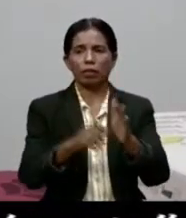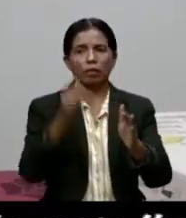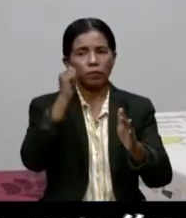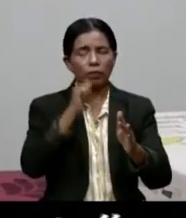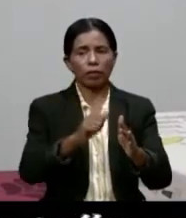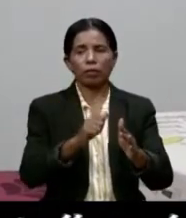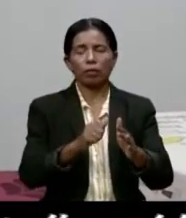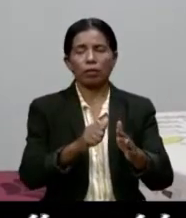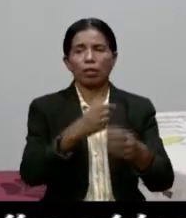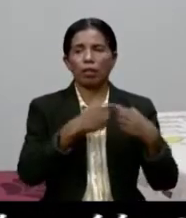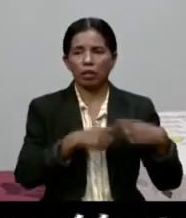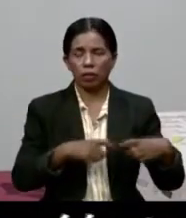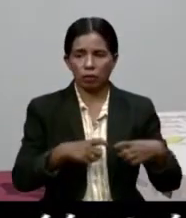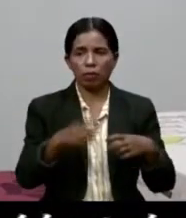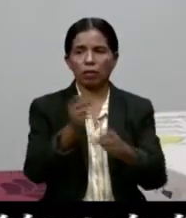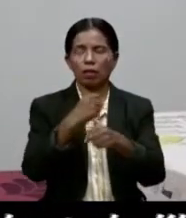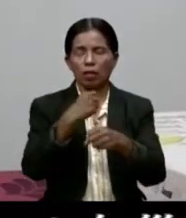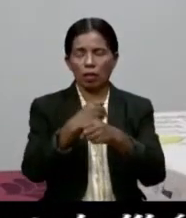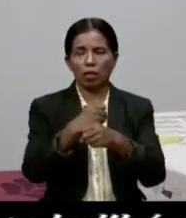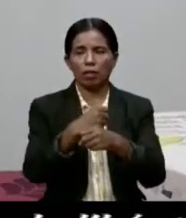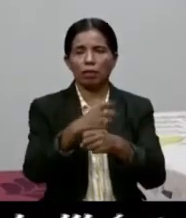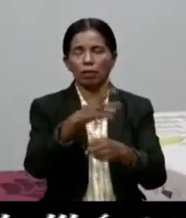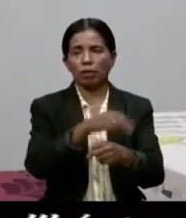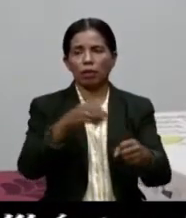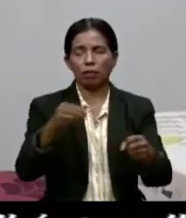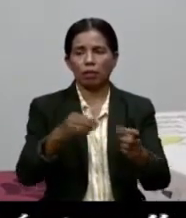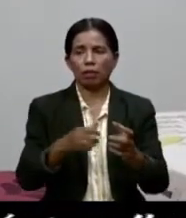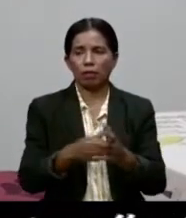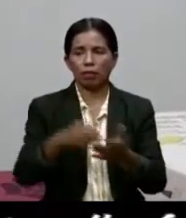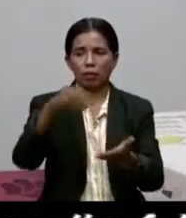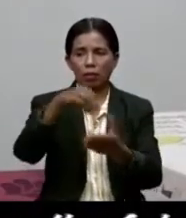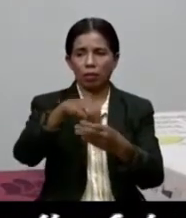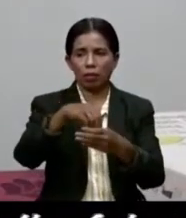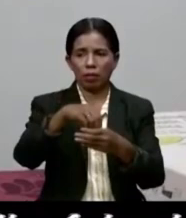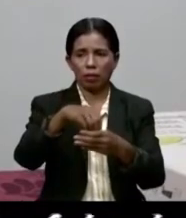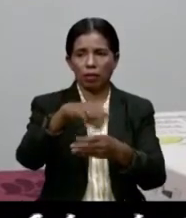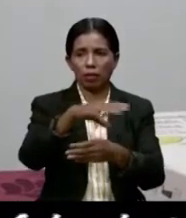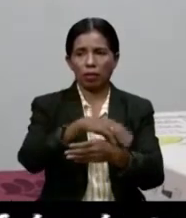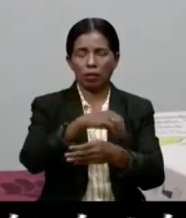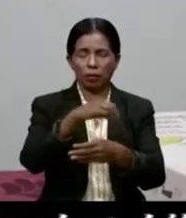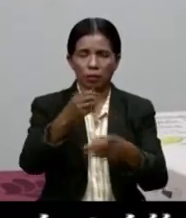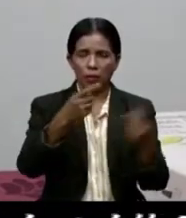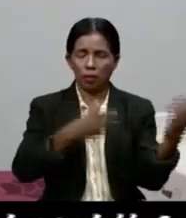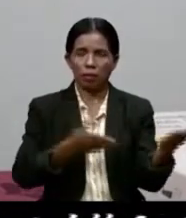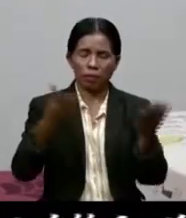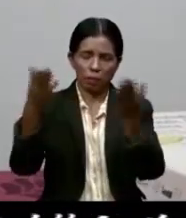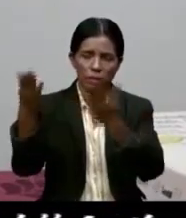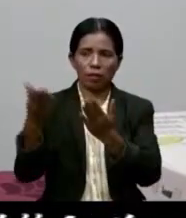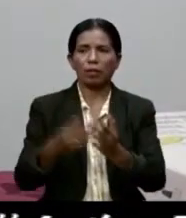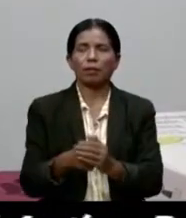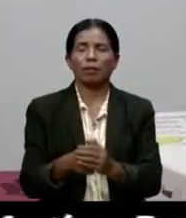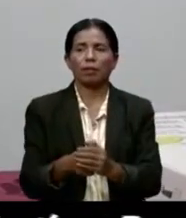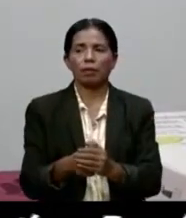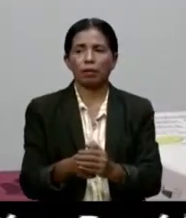kanker susung antau bahalo biopsi asai di pedazo kira tai botita tau nene par preserva par ba tor ba hori